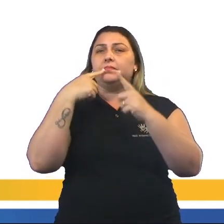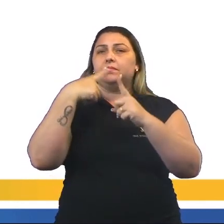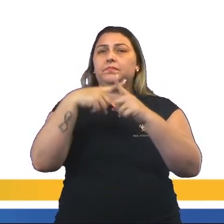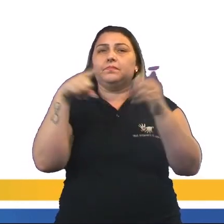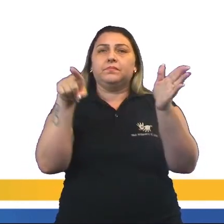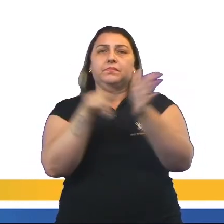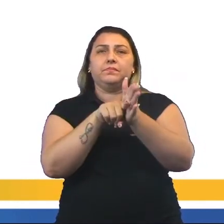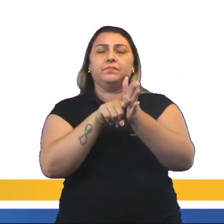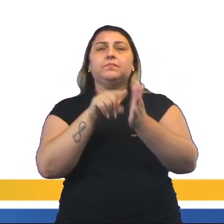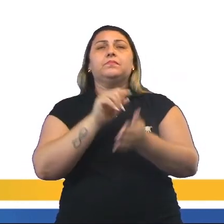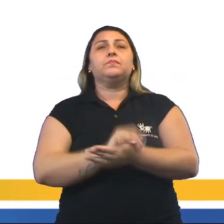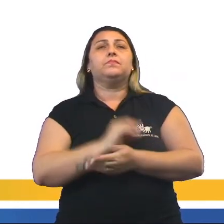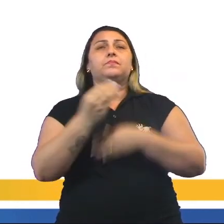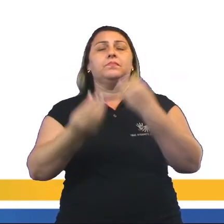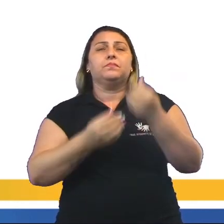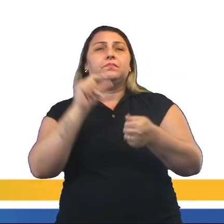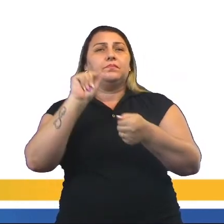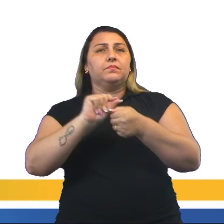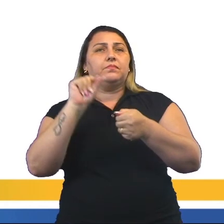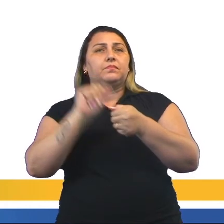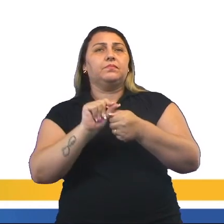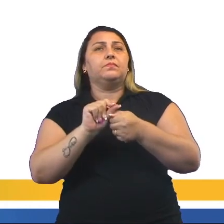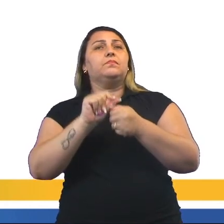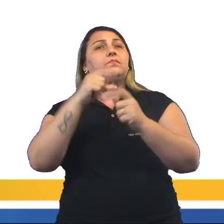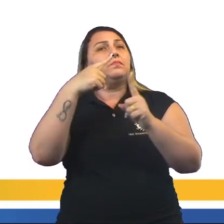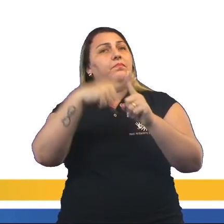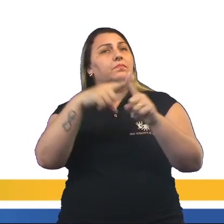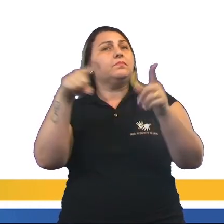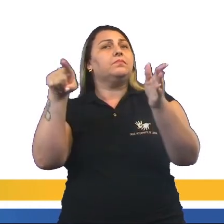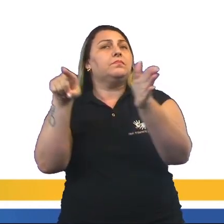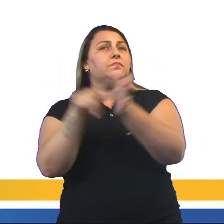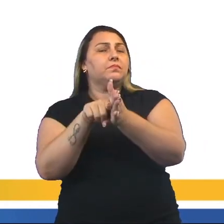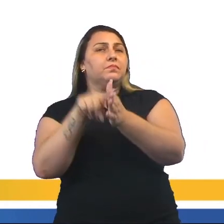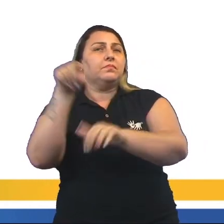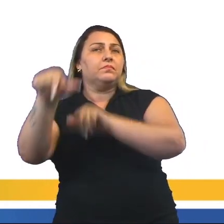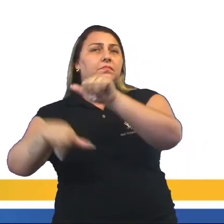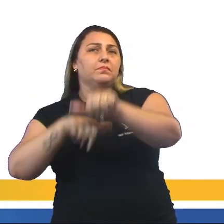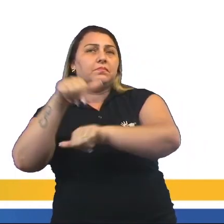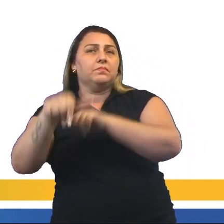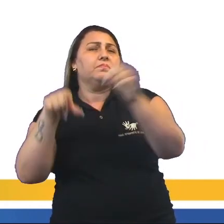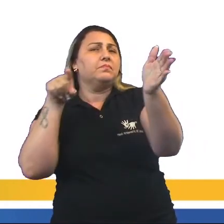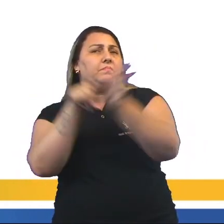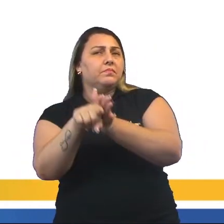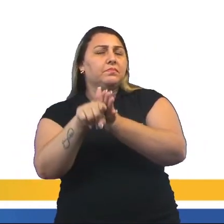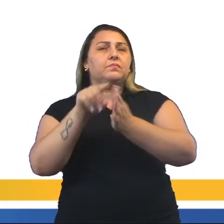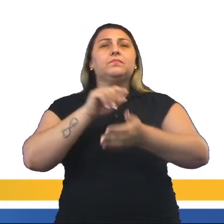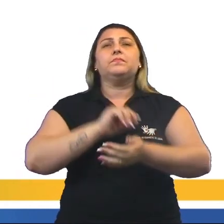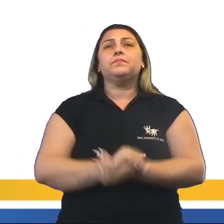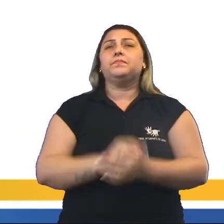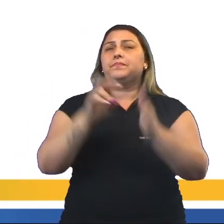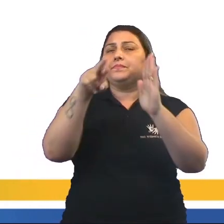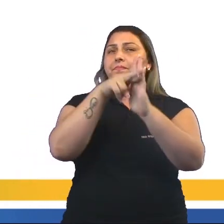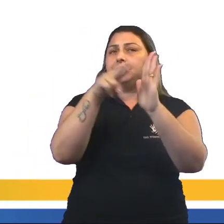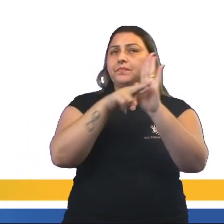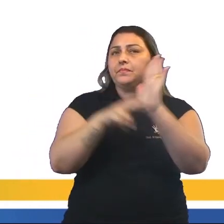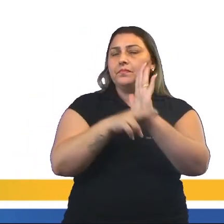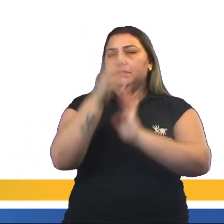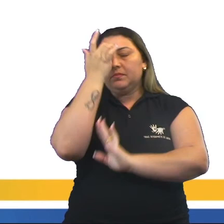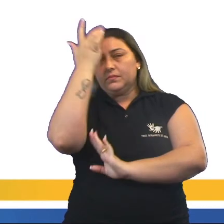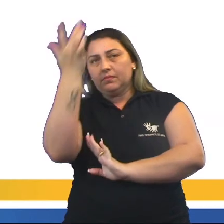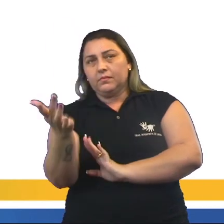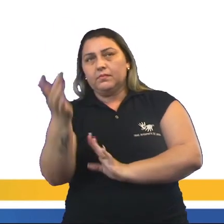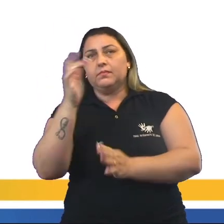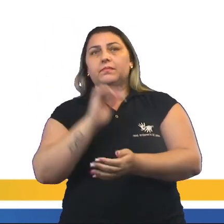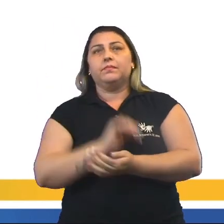para negativa? E como é que eu faço para passar uma frase positiva, transformar ela em uma pergunta? A regra é facinho,